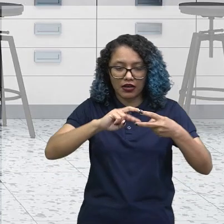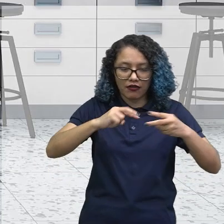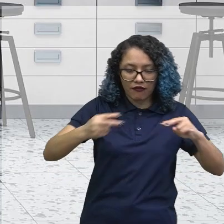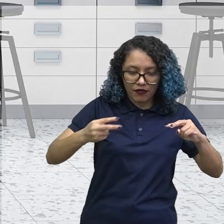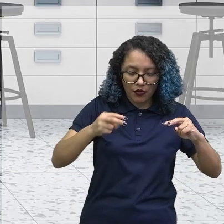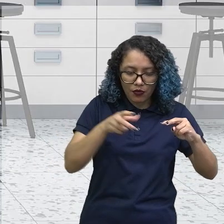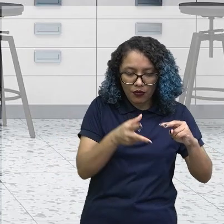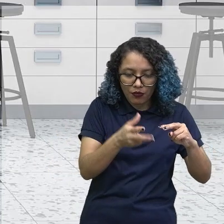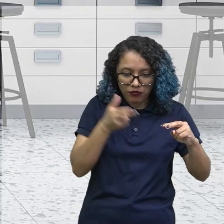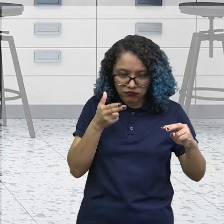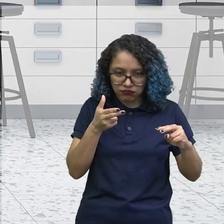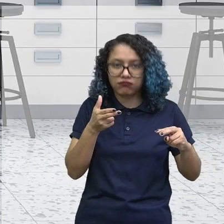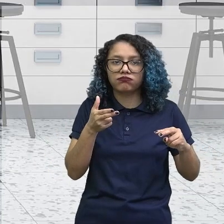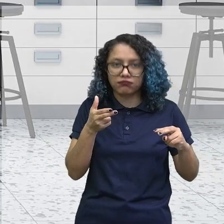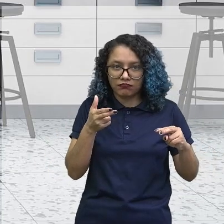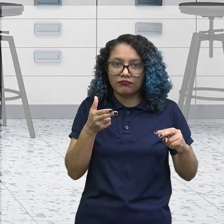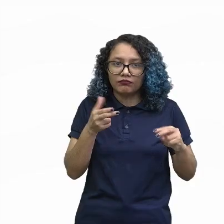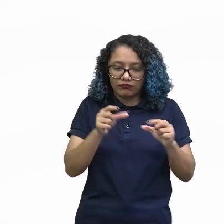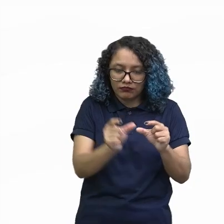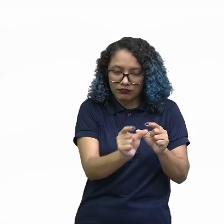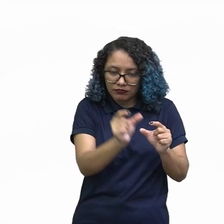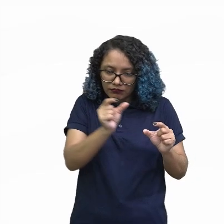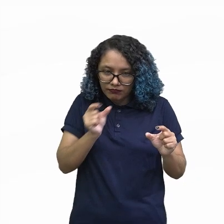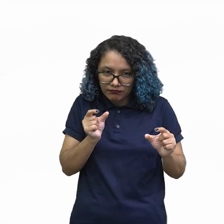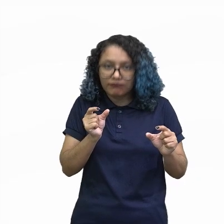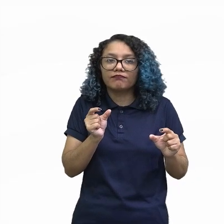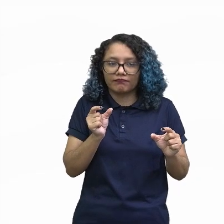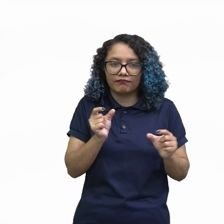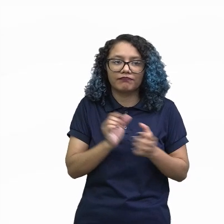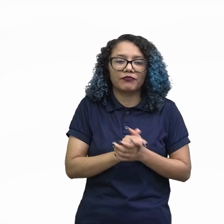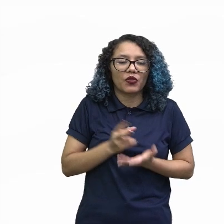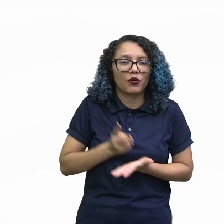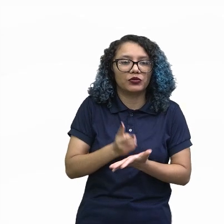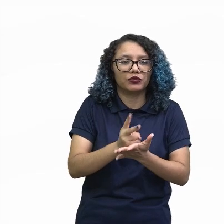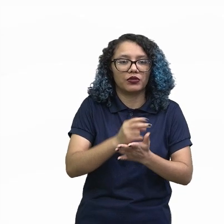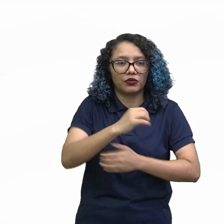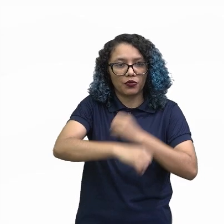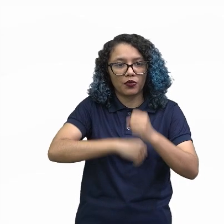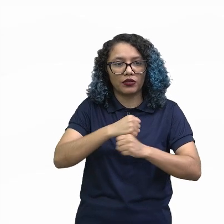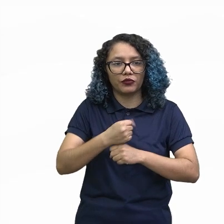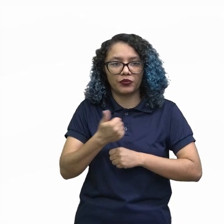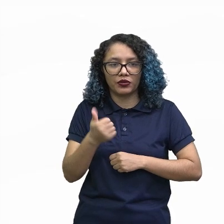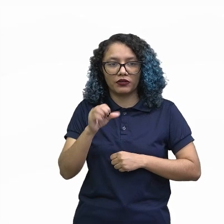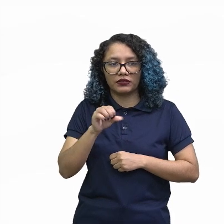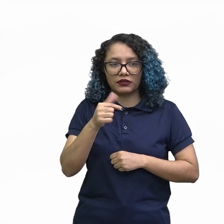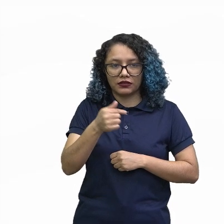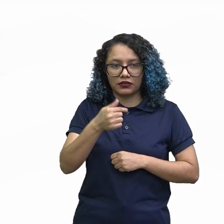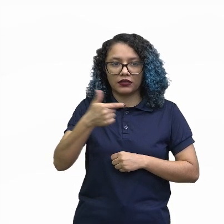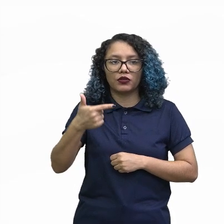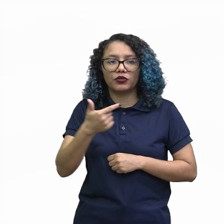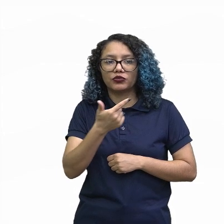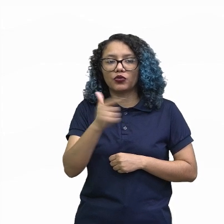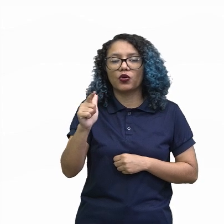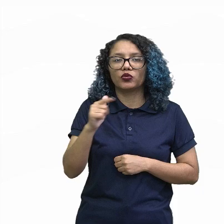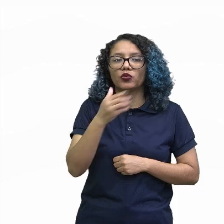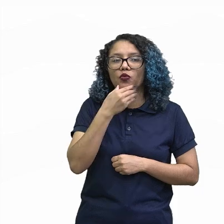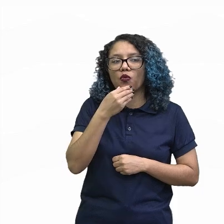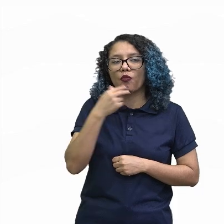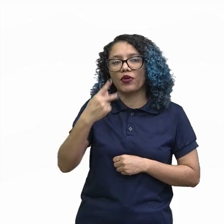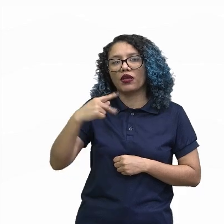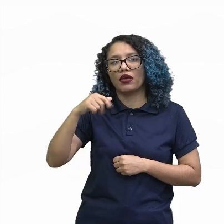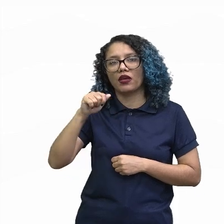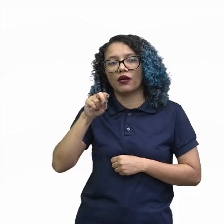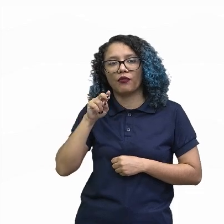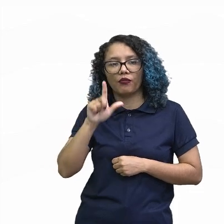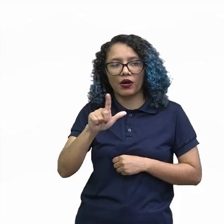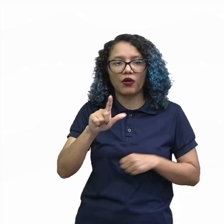preciso manipular. E aí a gente continua. Em 1972, Paul Berg, com o desenvolvimento